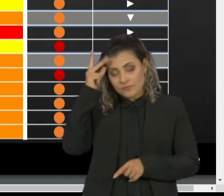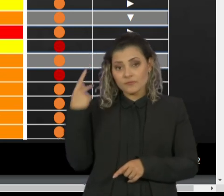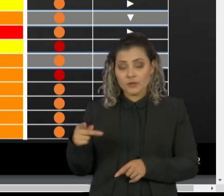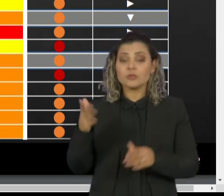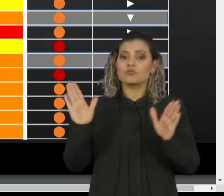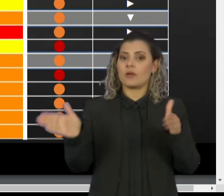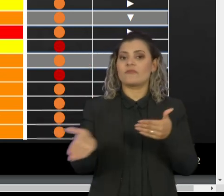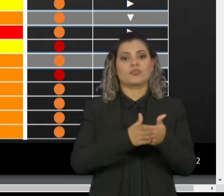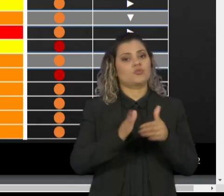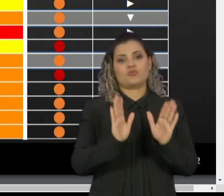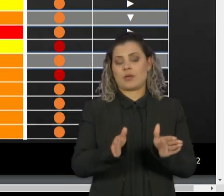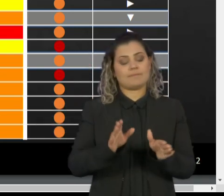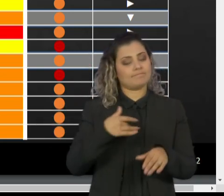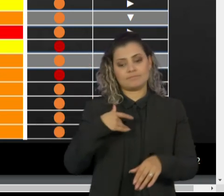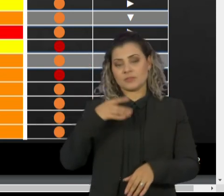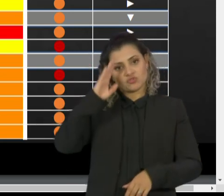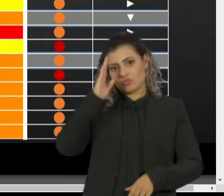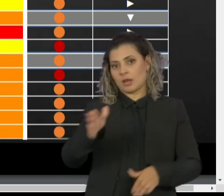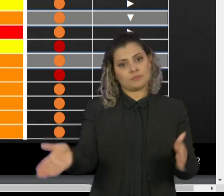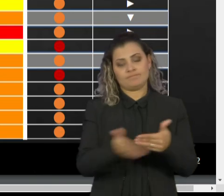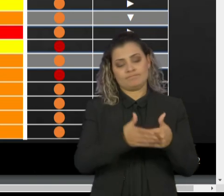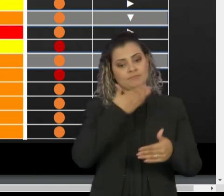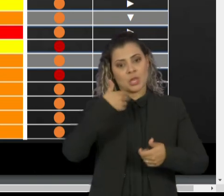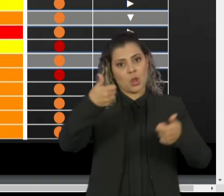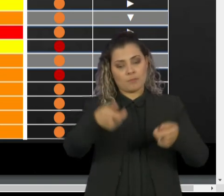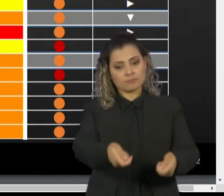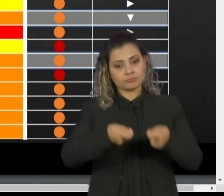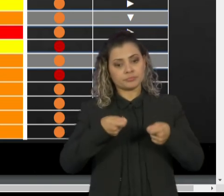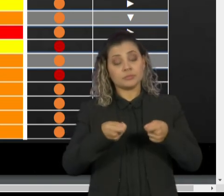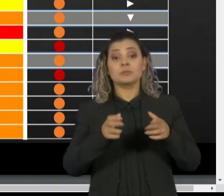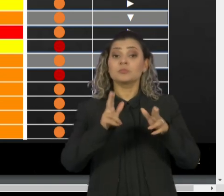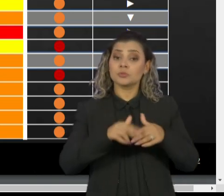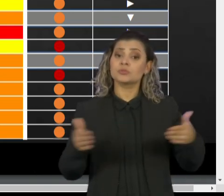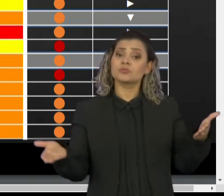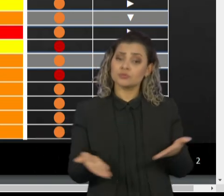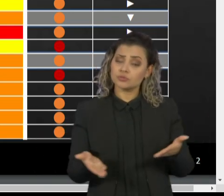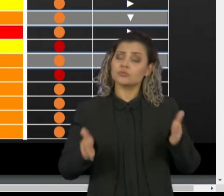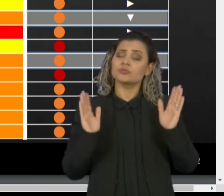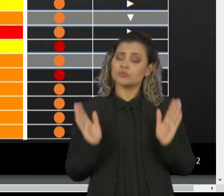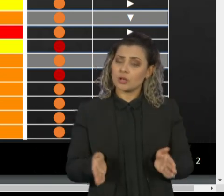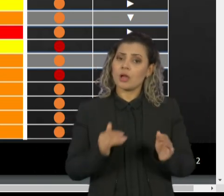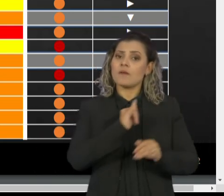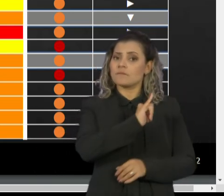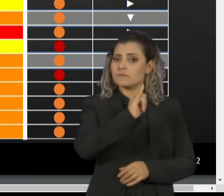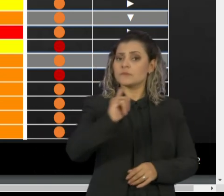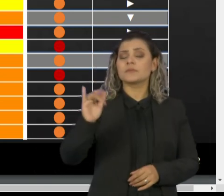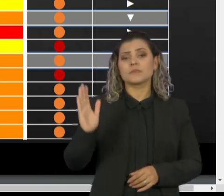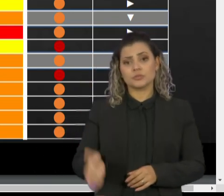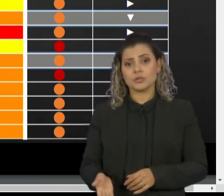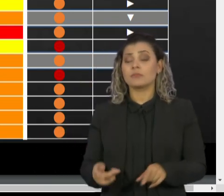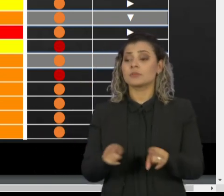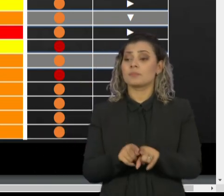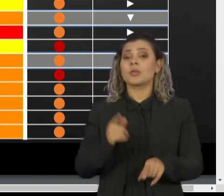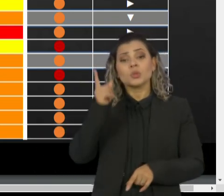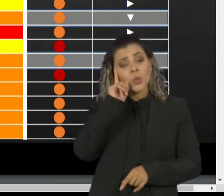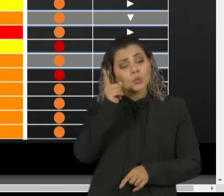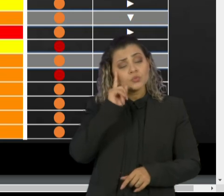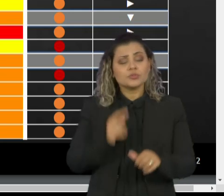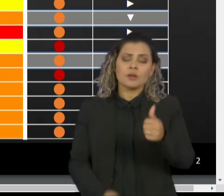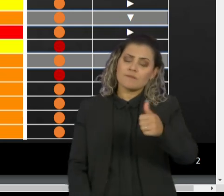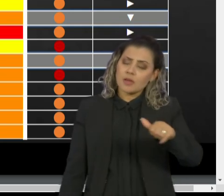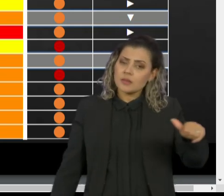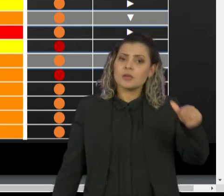esse fechamento. Como eu disse para vocês mais de uma vez aqui, nós estamos avaliando